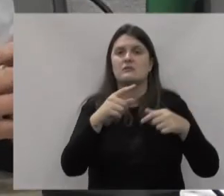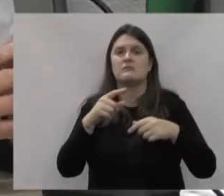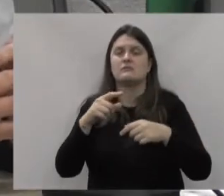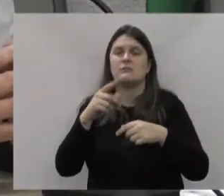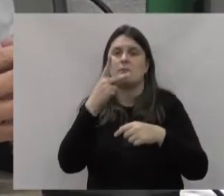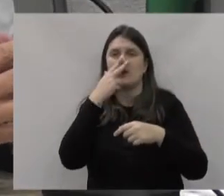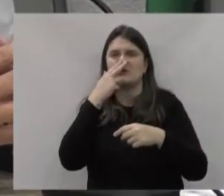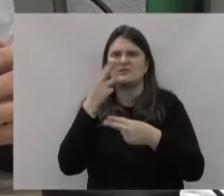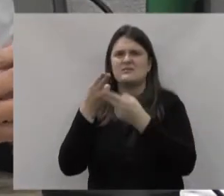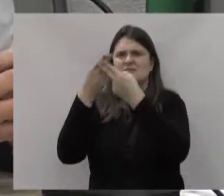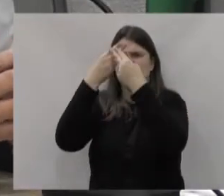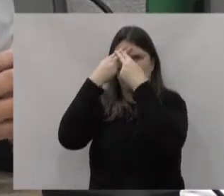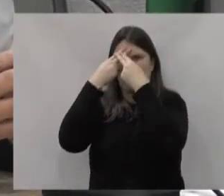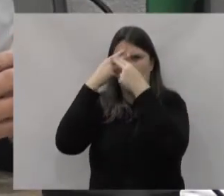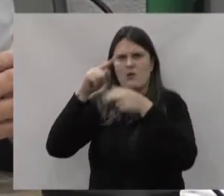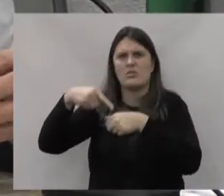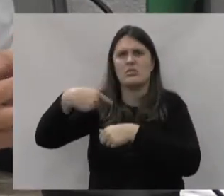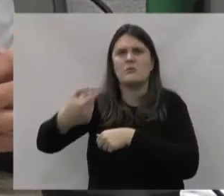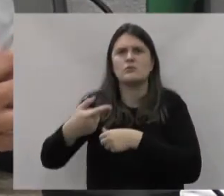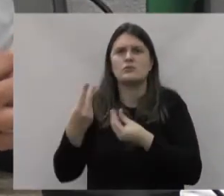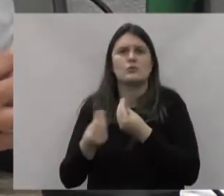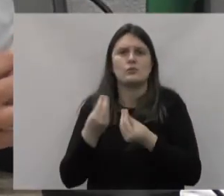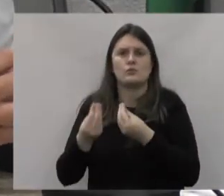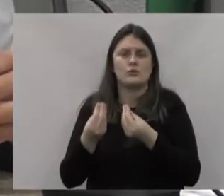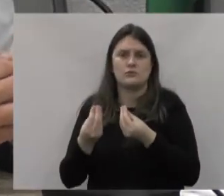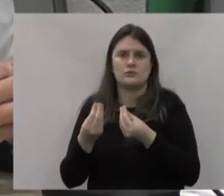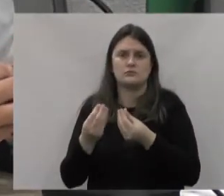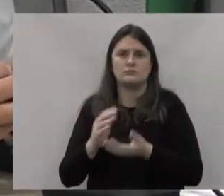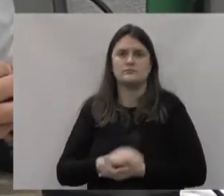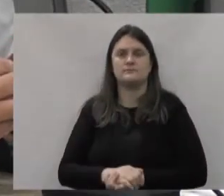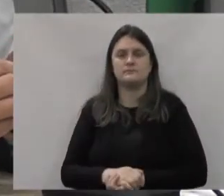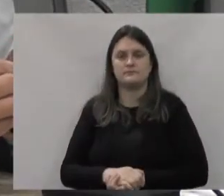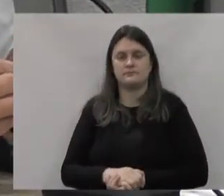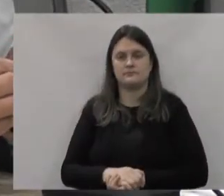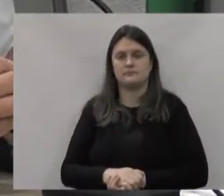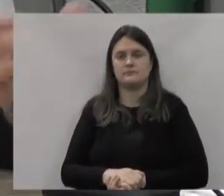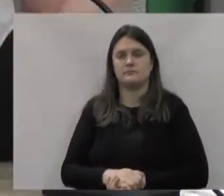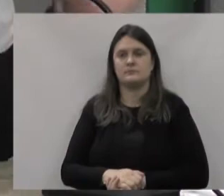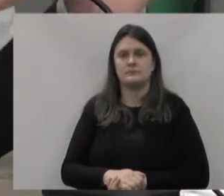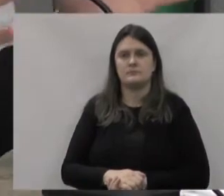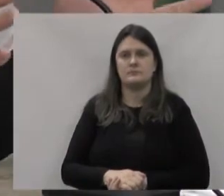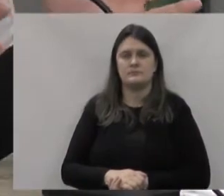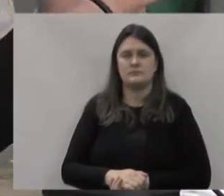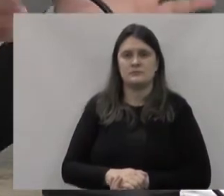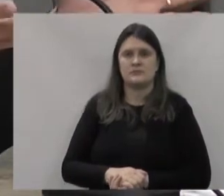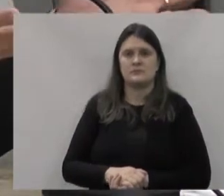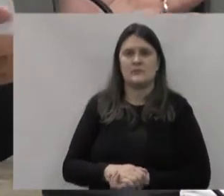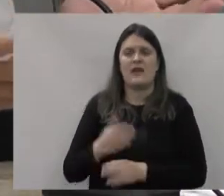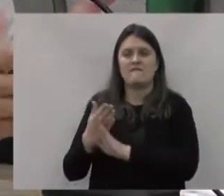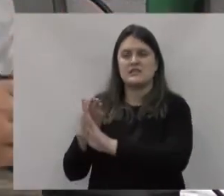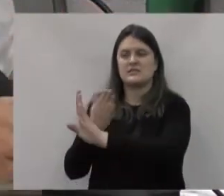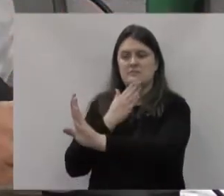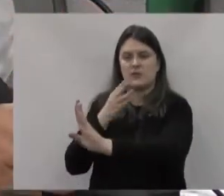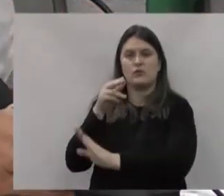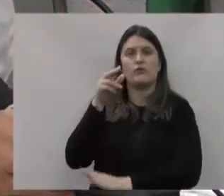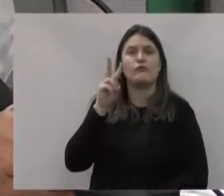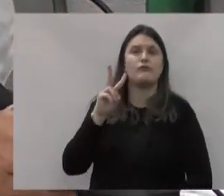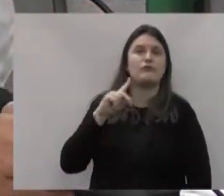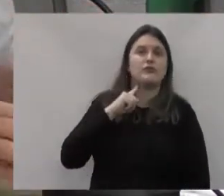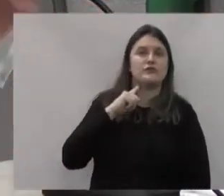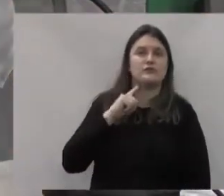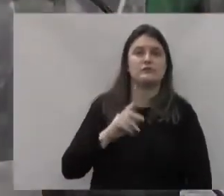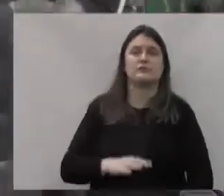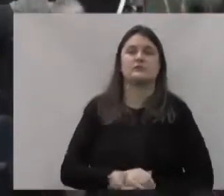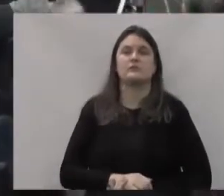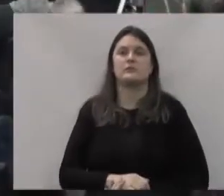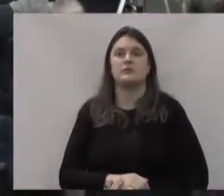pós-traumático. Como que está acontecendo hoje essa retirada, essa preservação das vítimas?